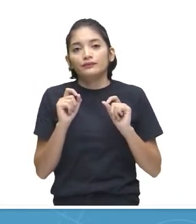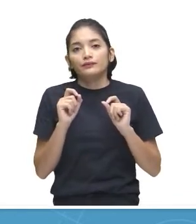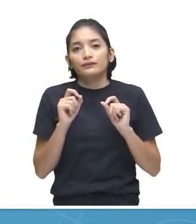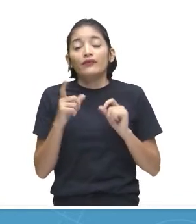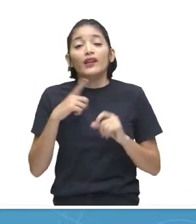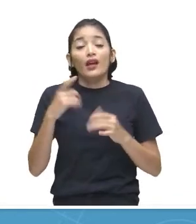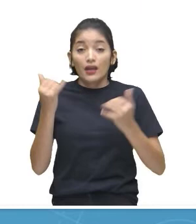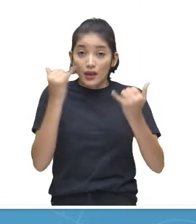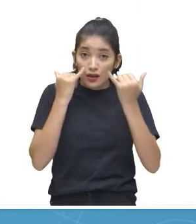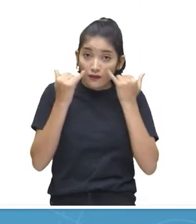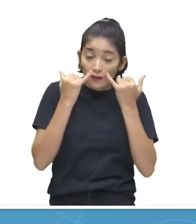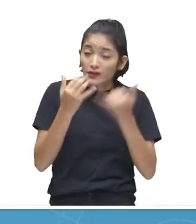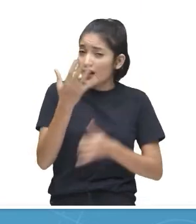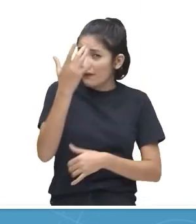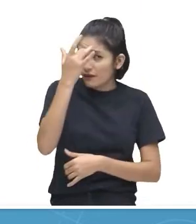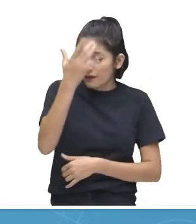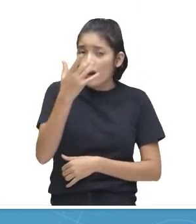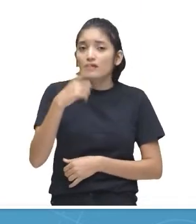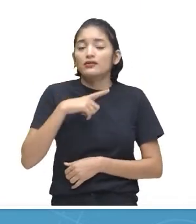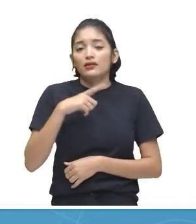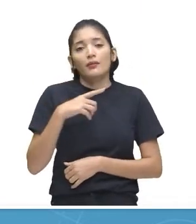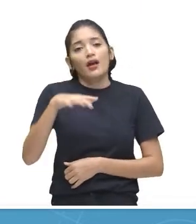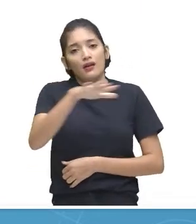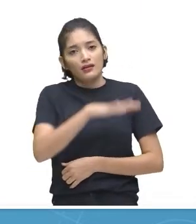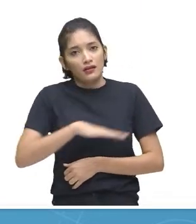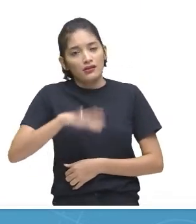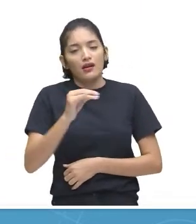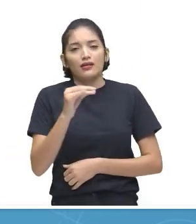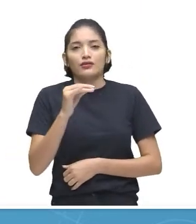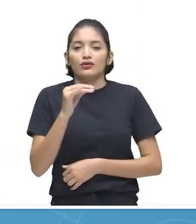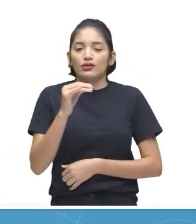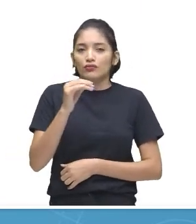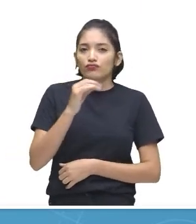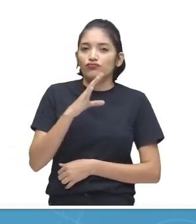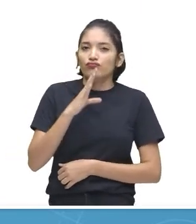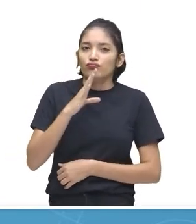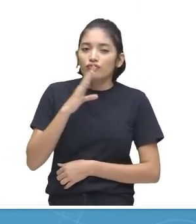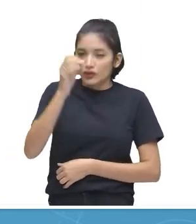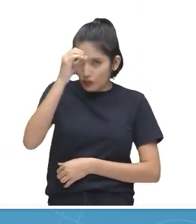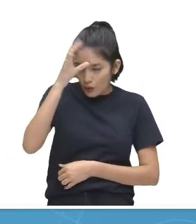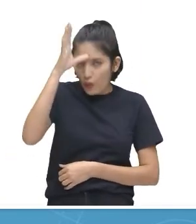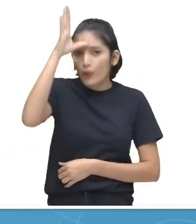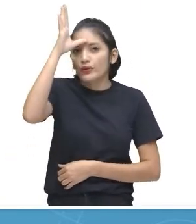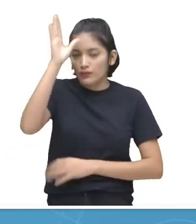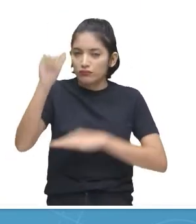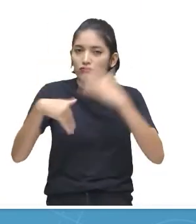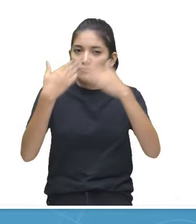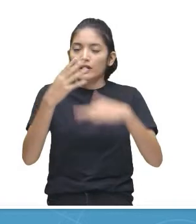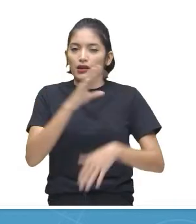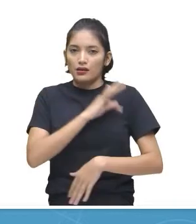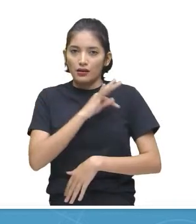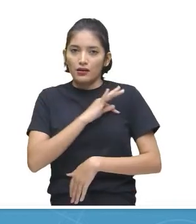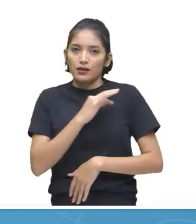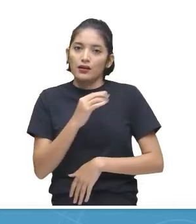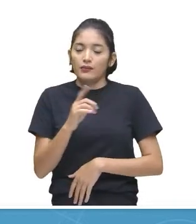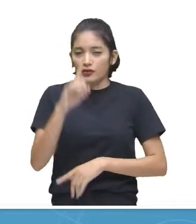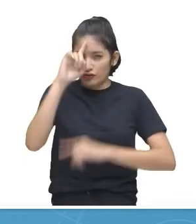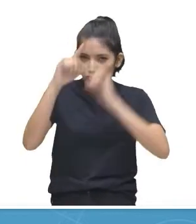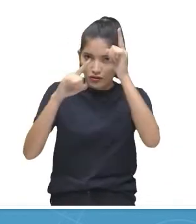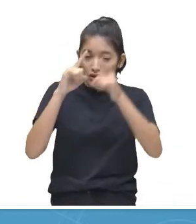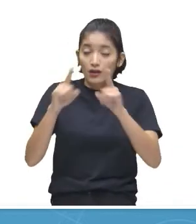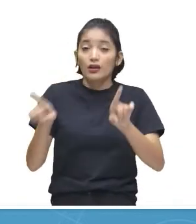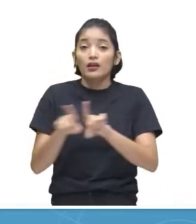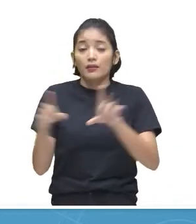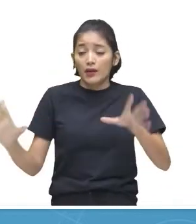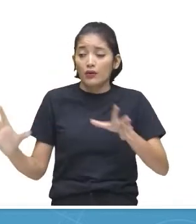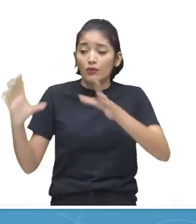acesso e mais facilidade nesse novo tipo de conhecimento tecnológico, um desenvolvimento mais criativo. E isso tudo aliado